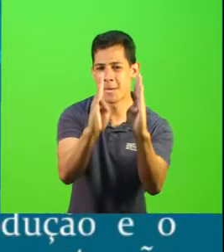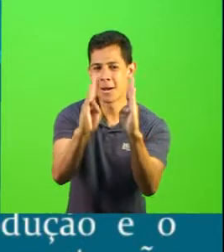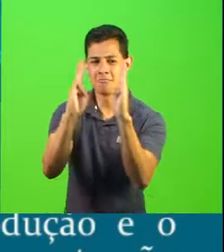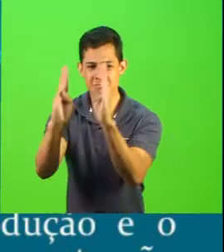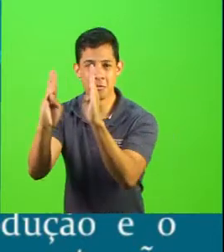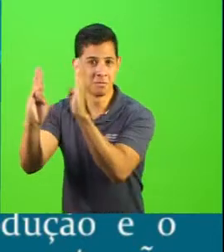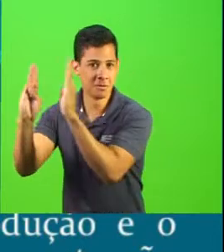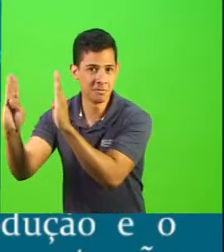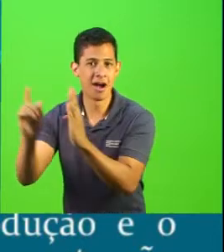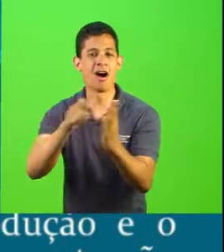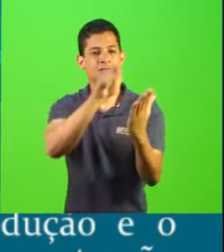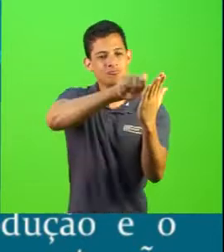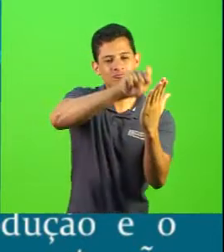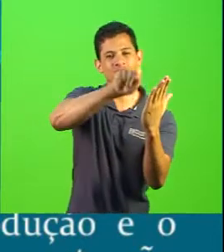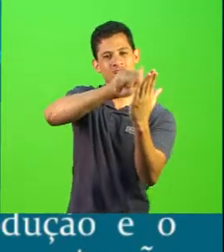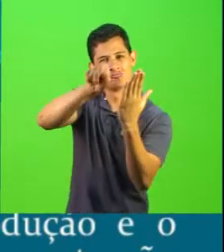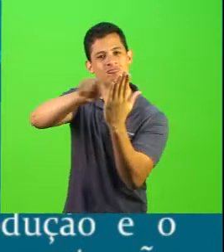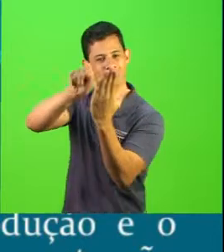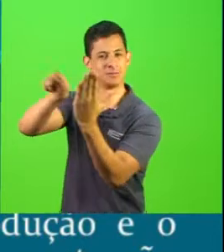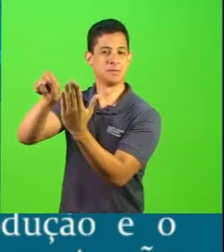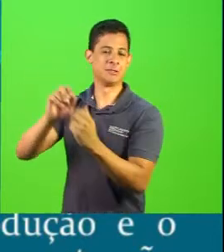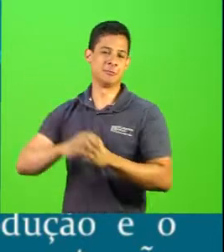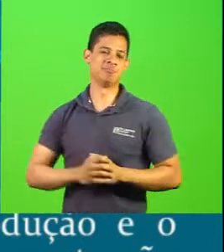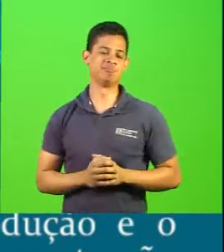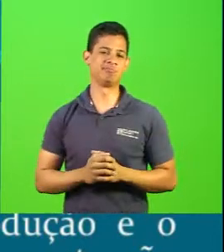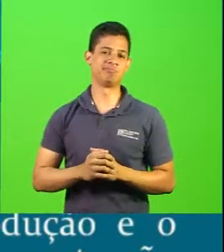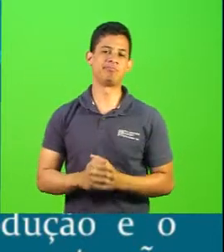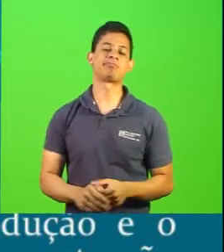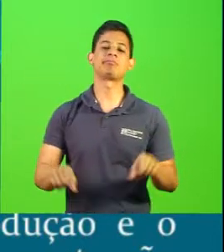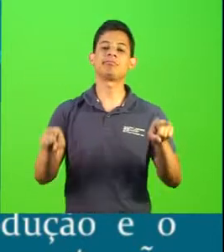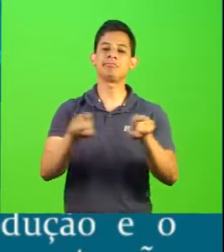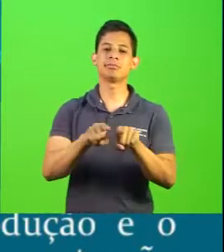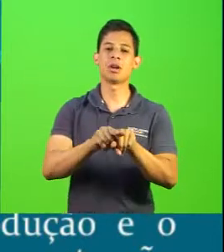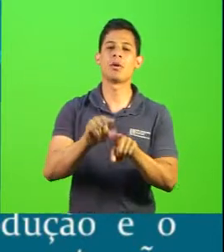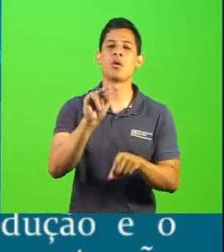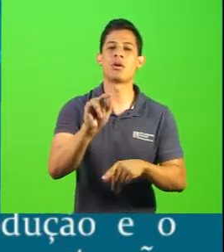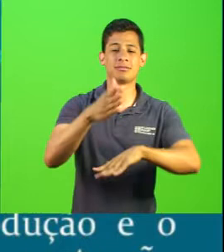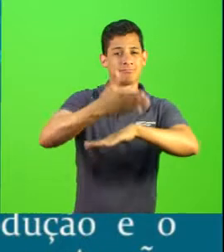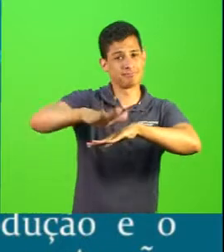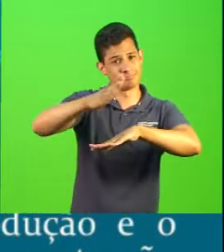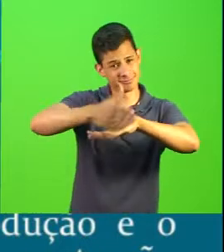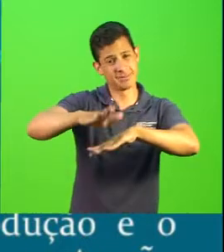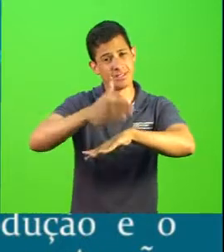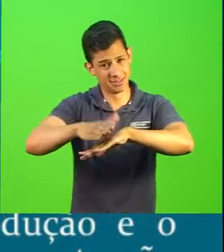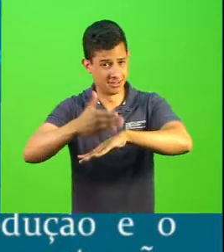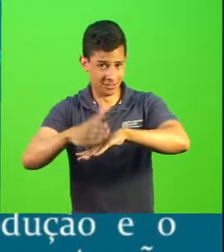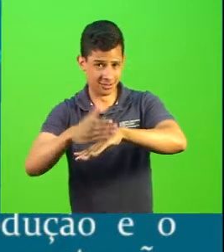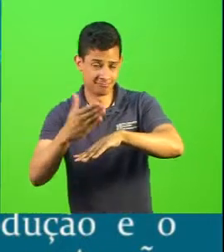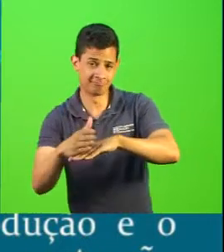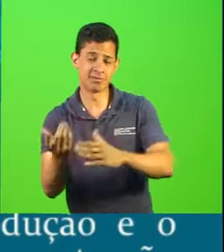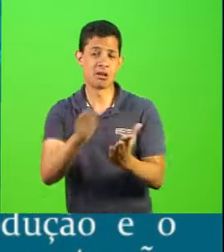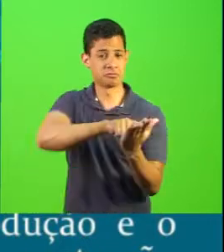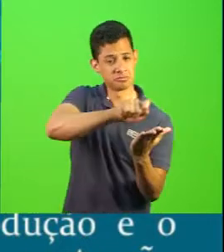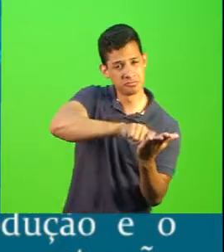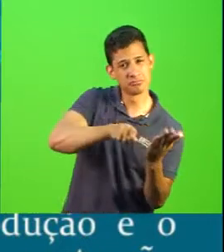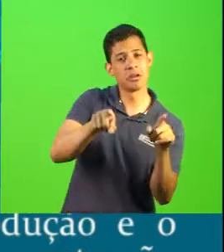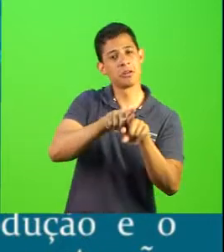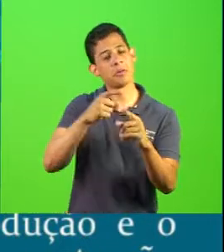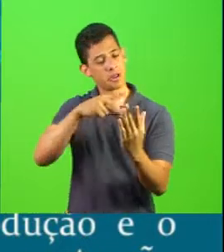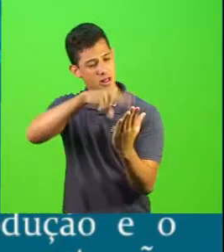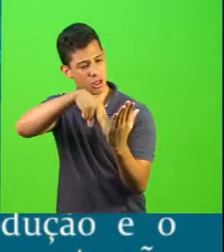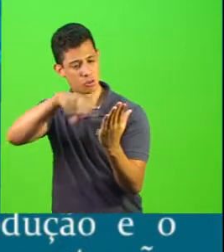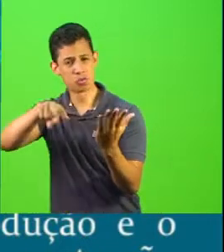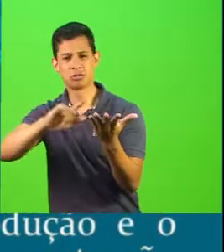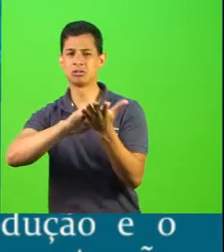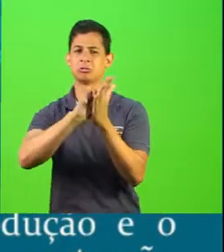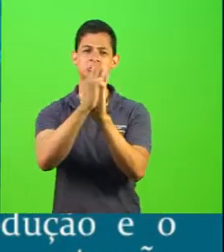etapas percorridas na construção desses textos ou na construção textual. E também exercitar a escrita e a